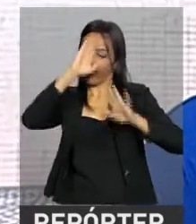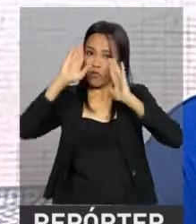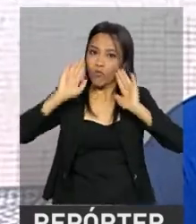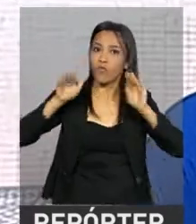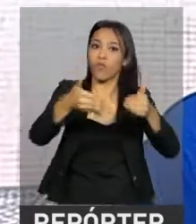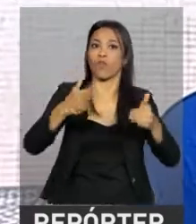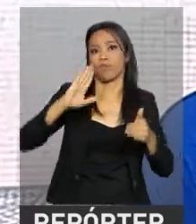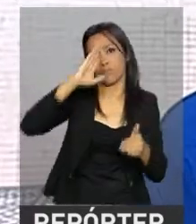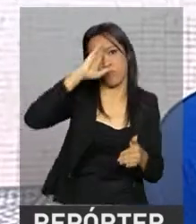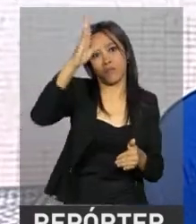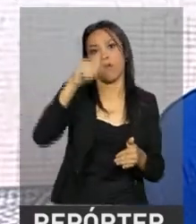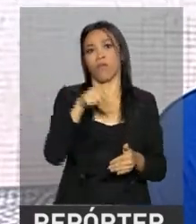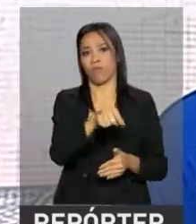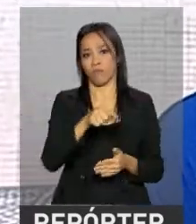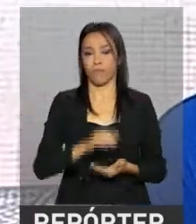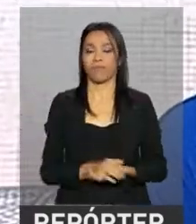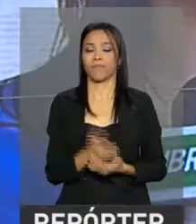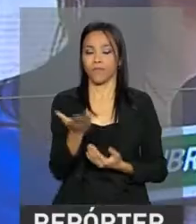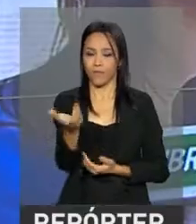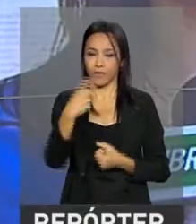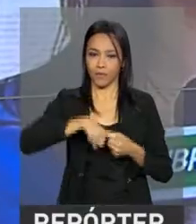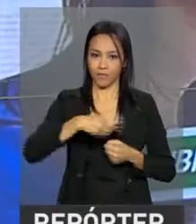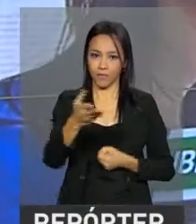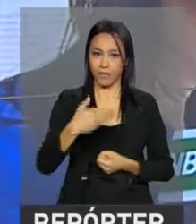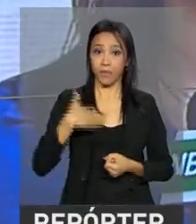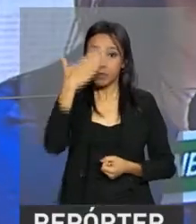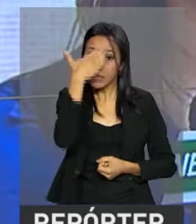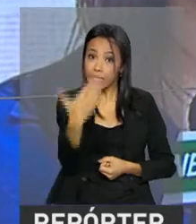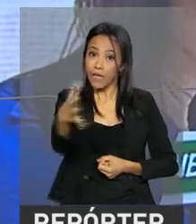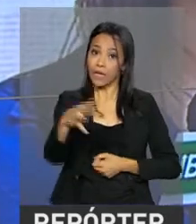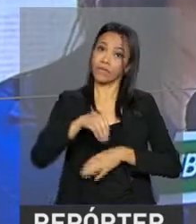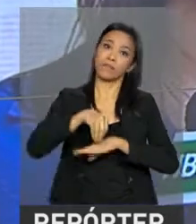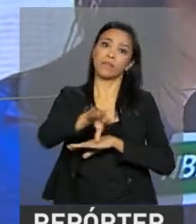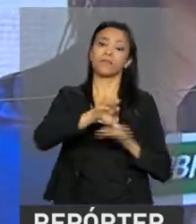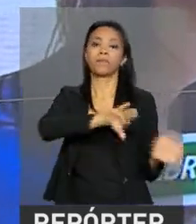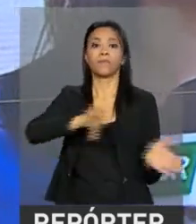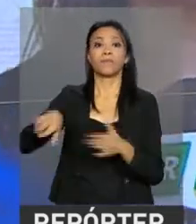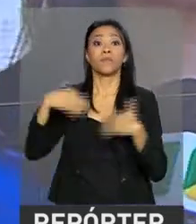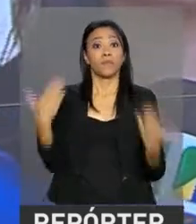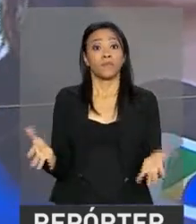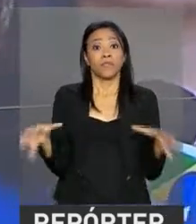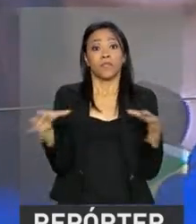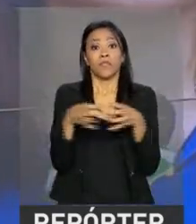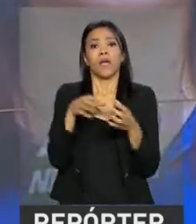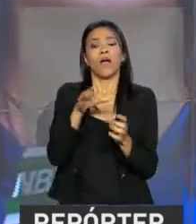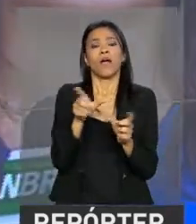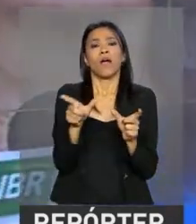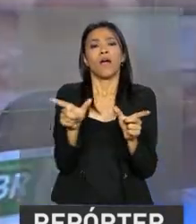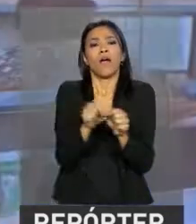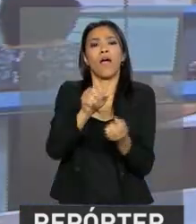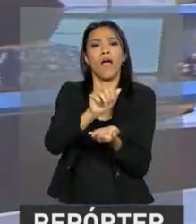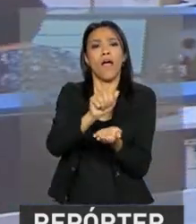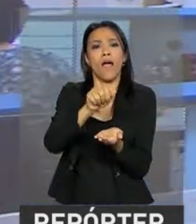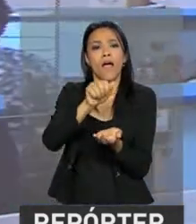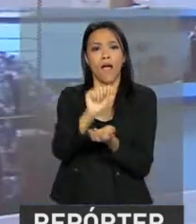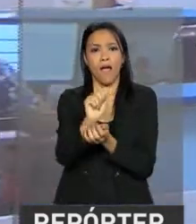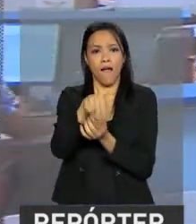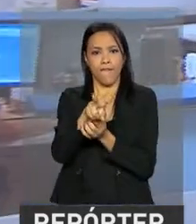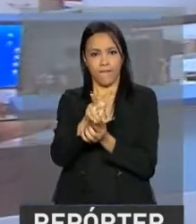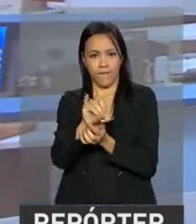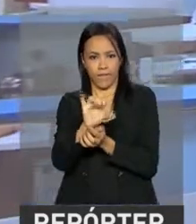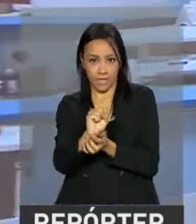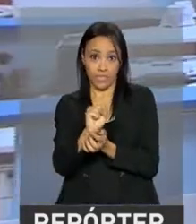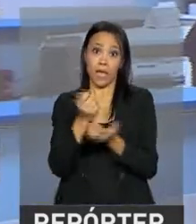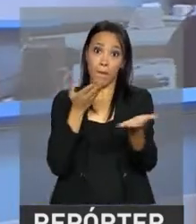na seleção. Leandro, é com você. Obrigado, Thaísa, pelas suas informações. E olha, a Anvisa aprovou um novo medicamento para